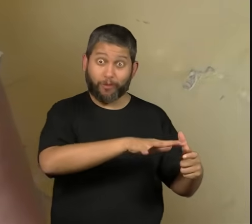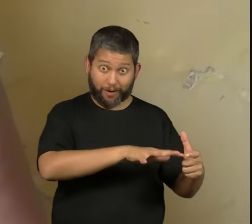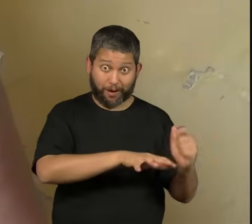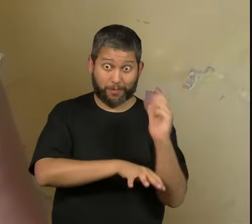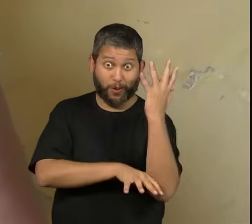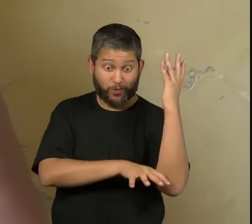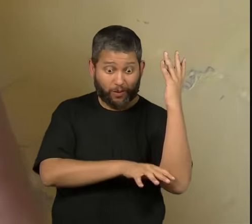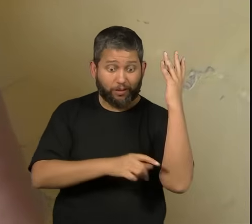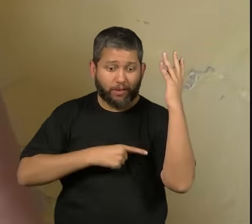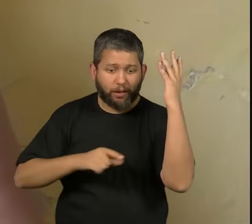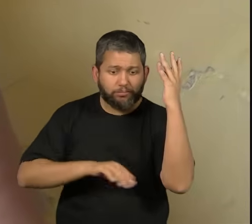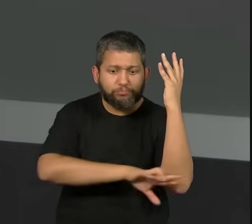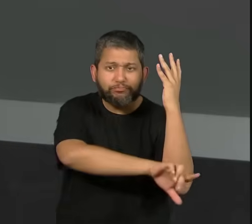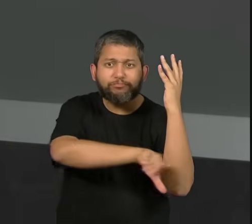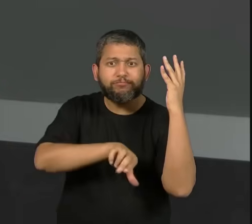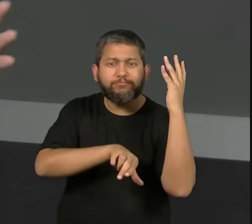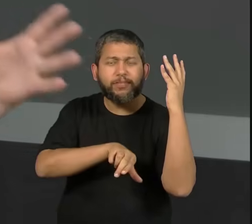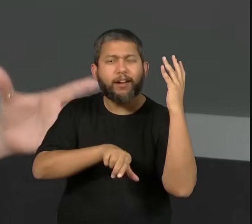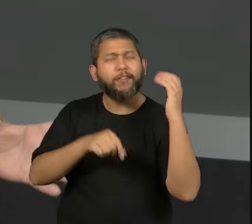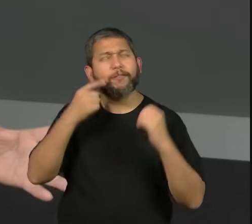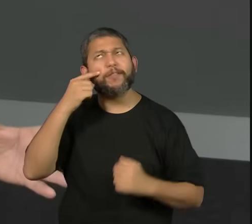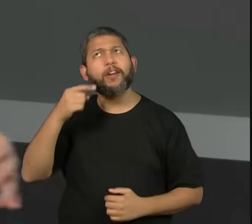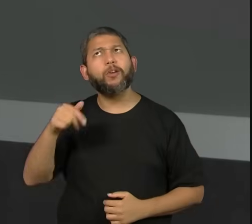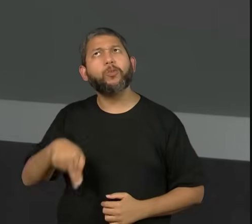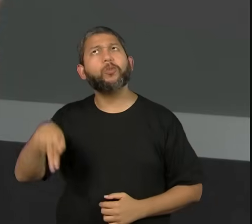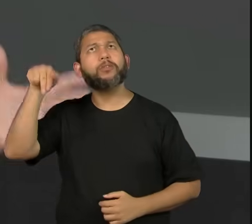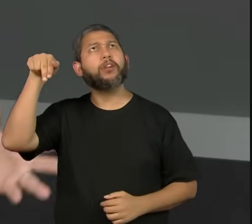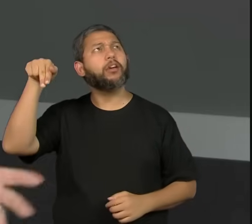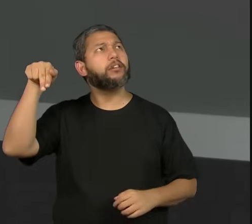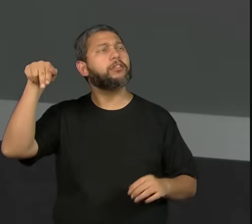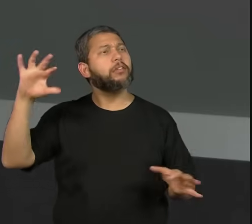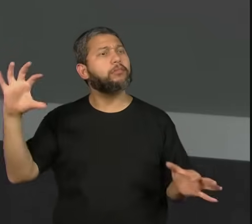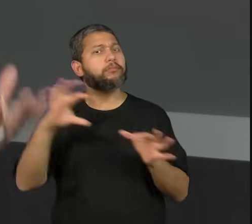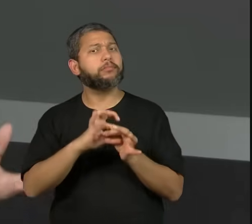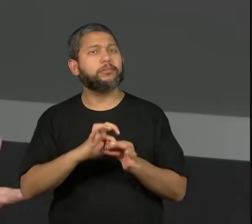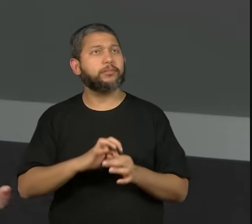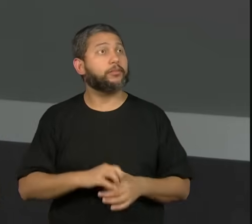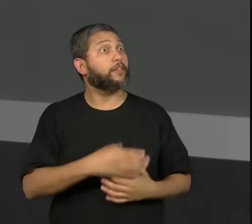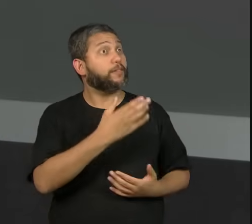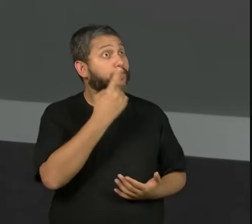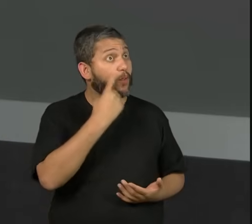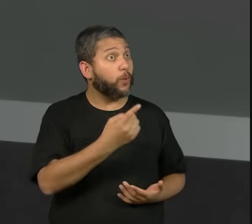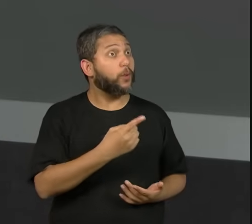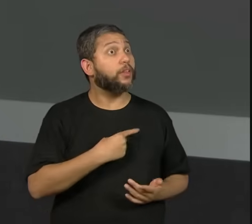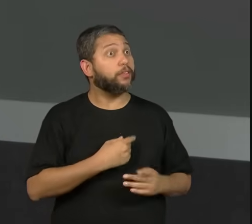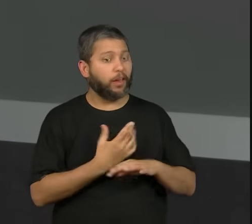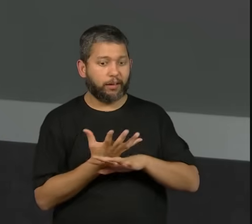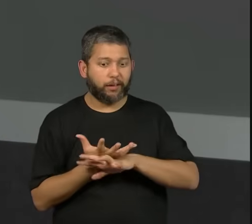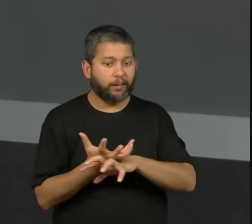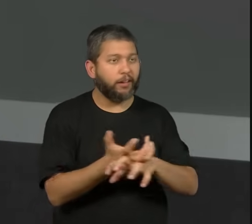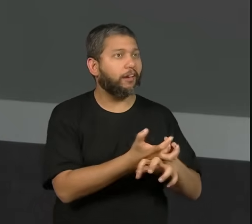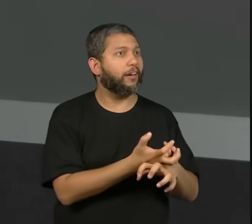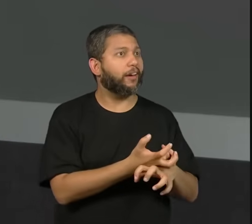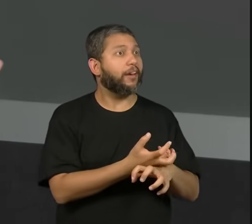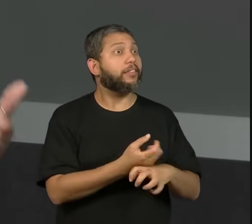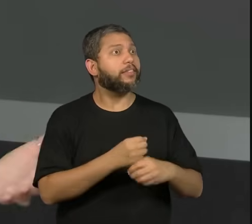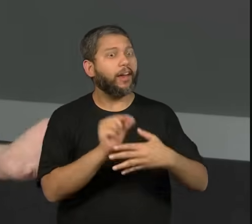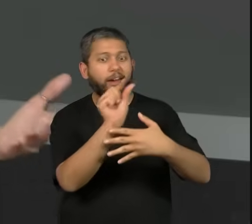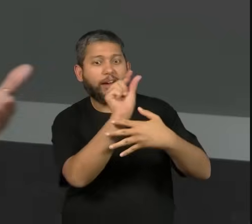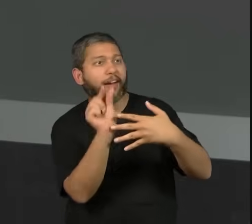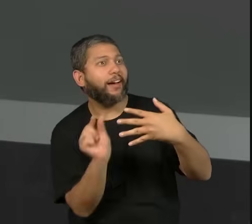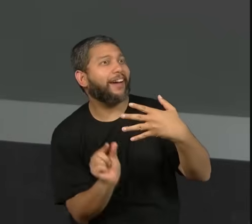que combina muito com o cordel. A gente tem Nordeste aí, Mata Atlântica, Caatinga. Existe uma vontade também